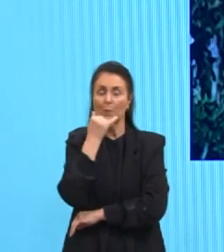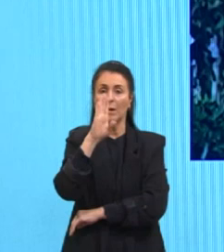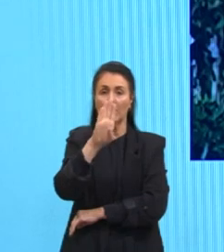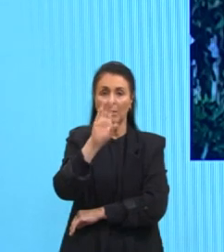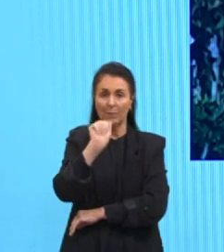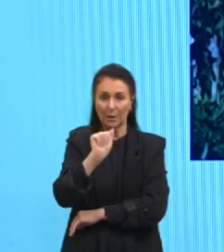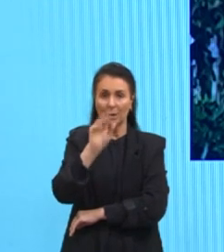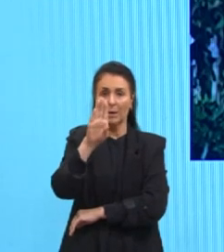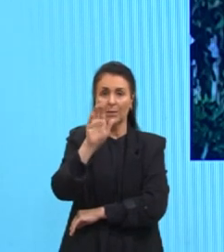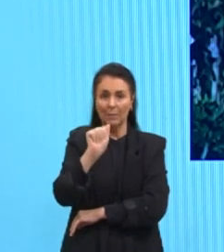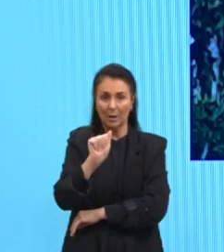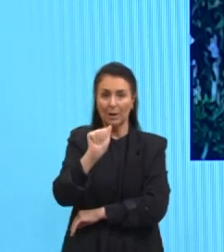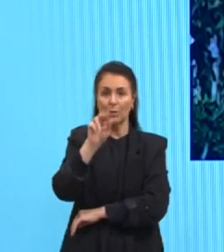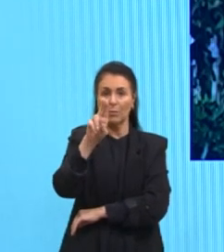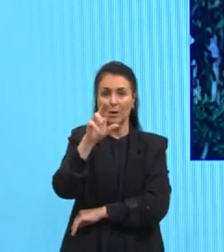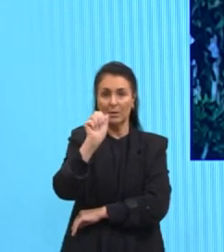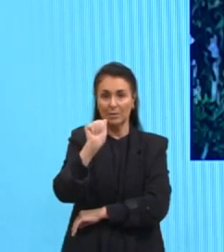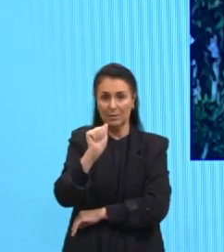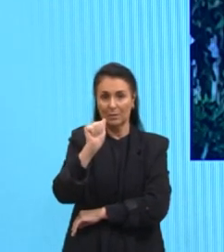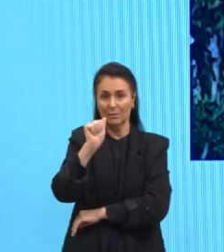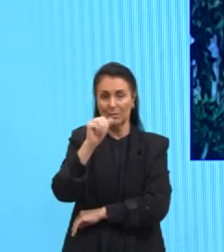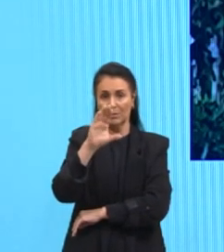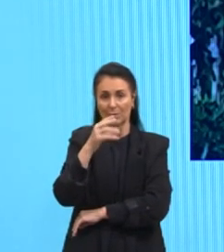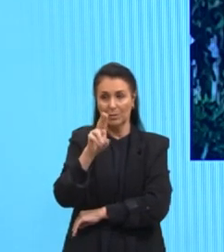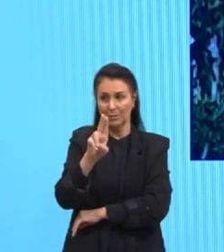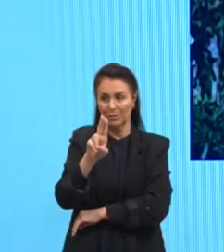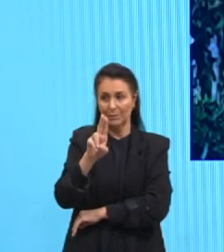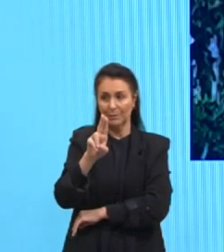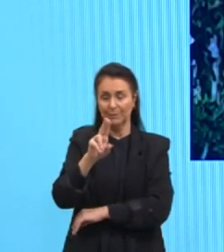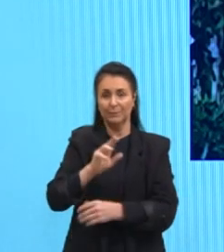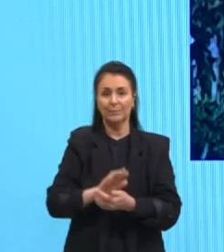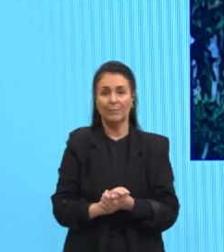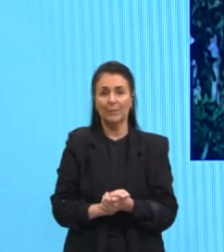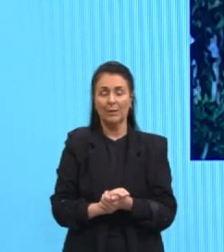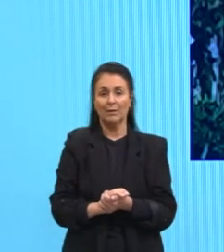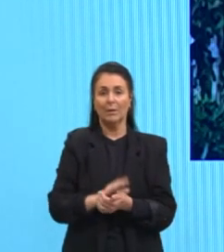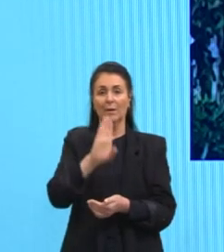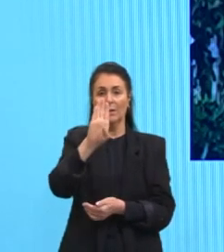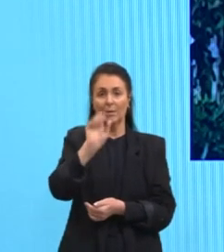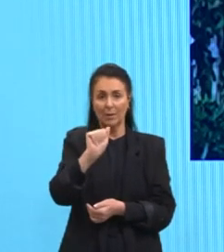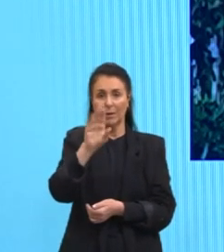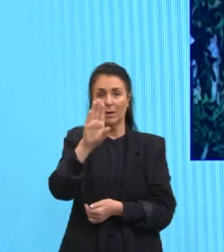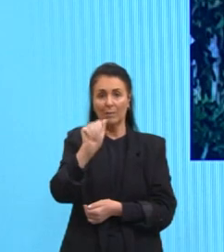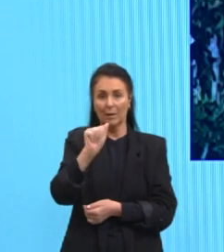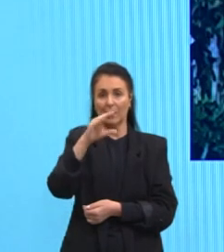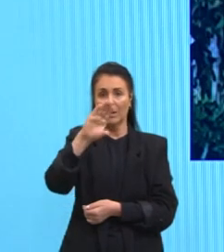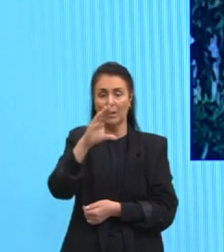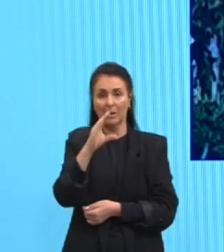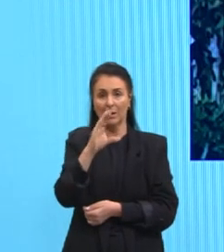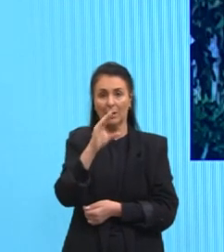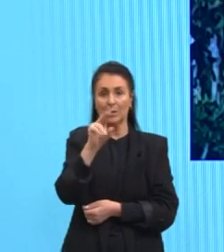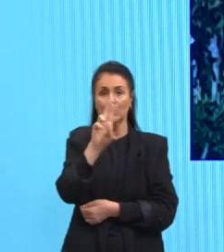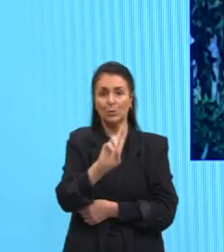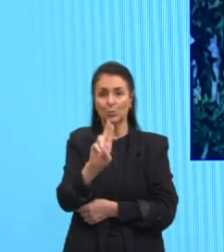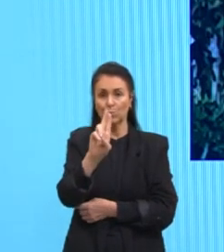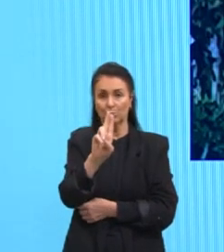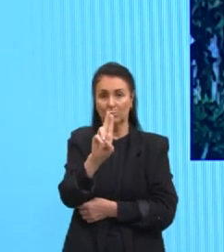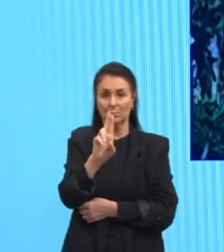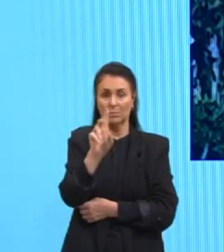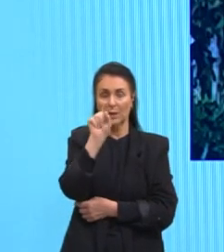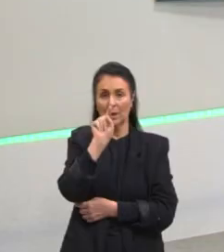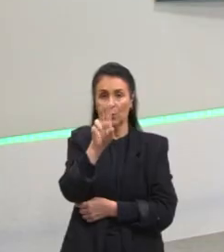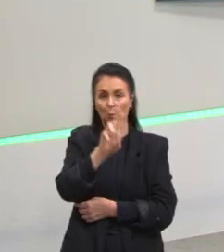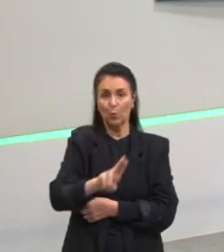me engano agora me fugiu o nome baú aço serão ligando Babaçu Obrigado Babaçu Então vai ter esse esse a utilização